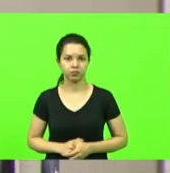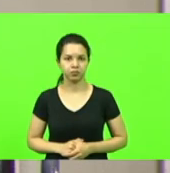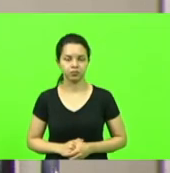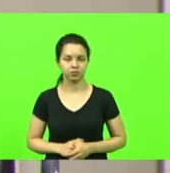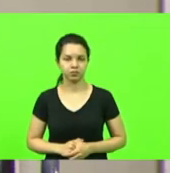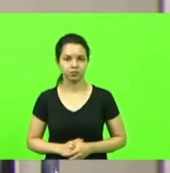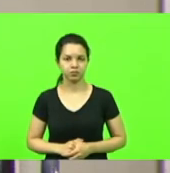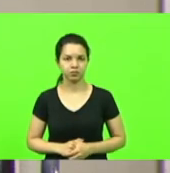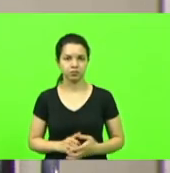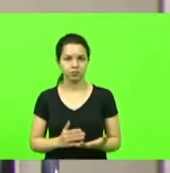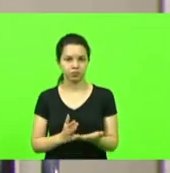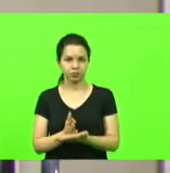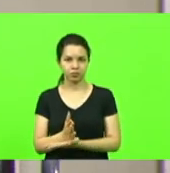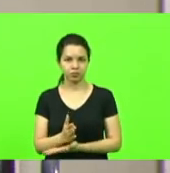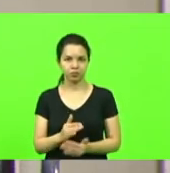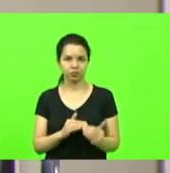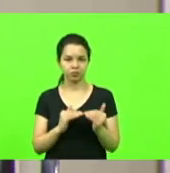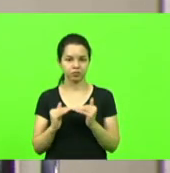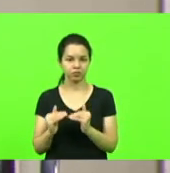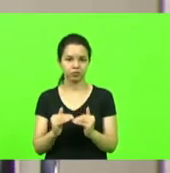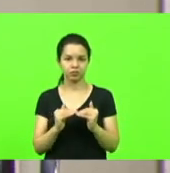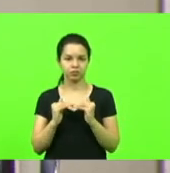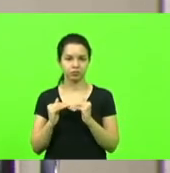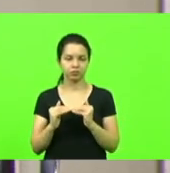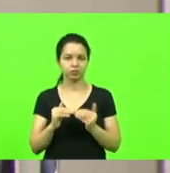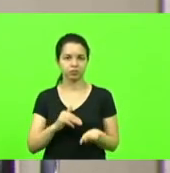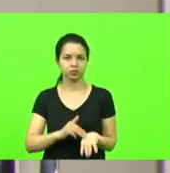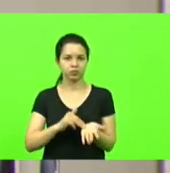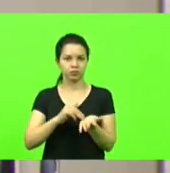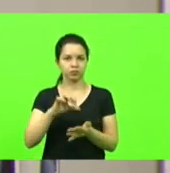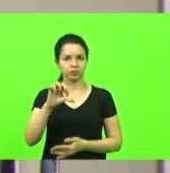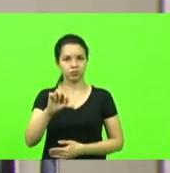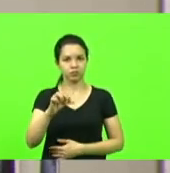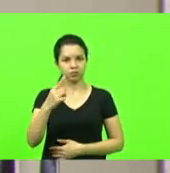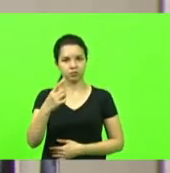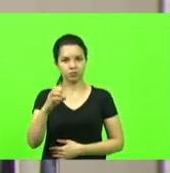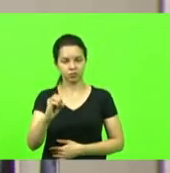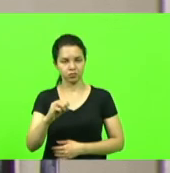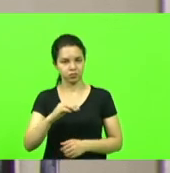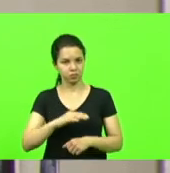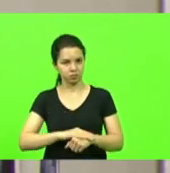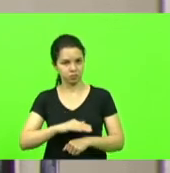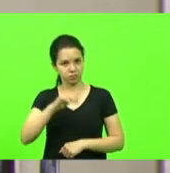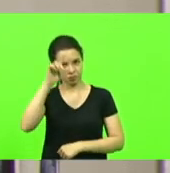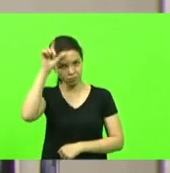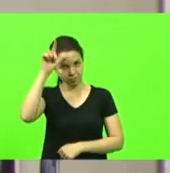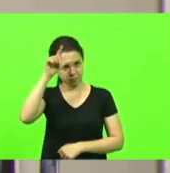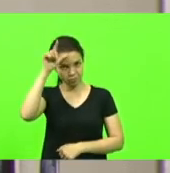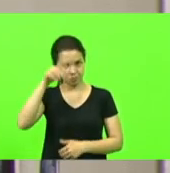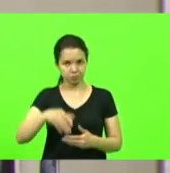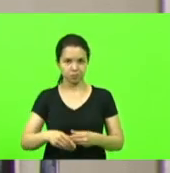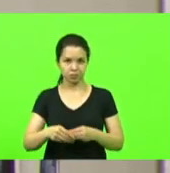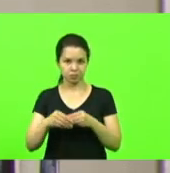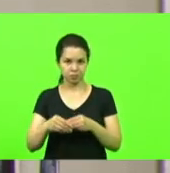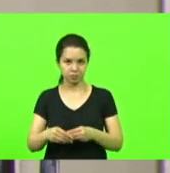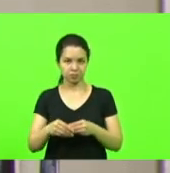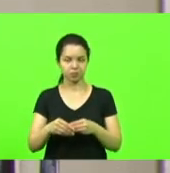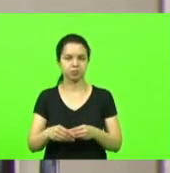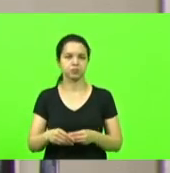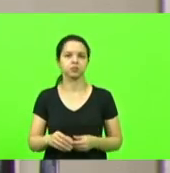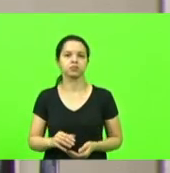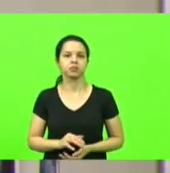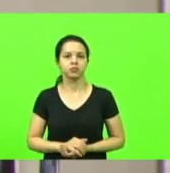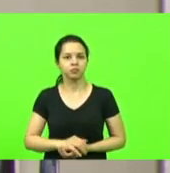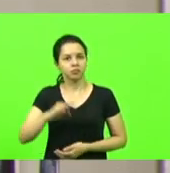encontram. Aprovado por unanimidade. Moção 910, autor deputado Sargento Lima, cumprimentando os guardas